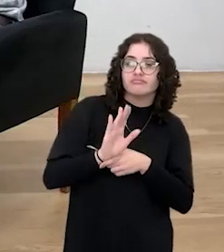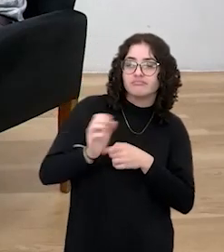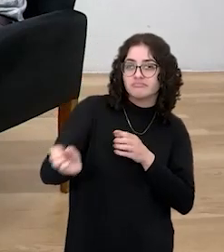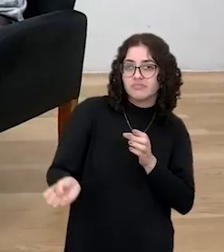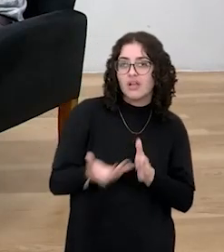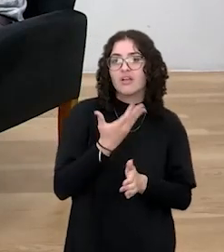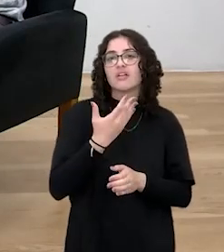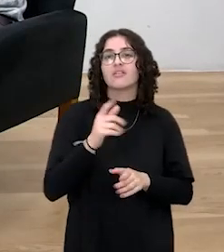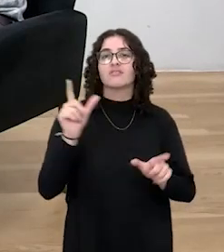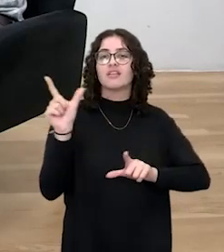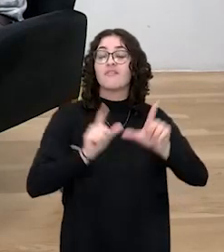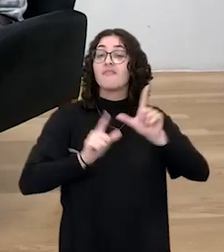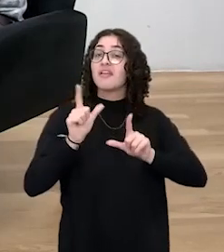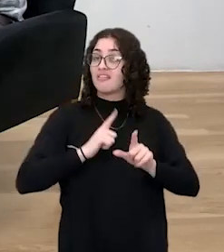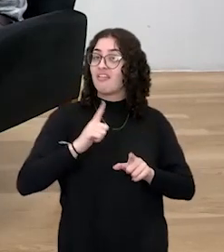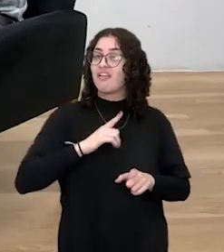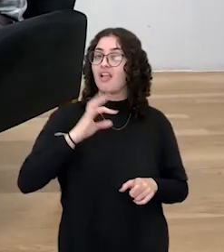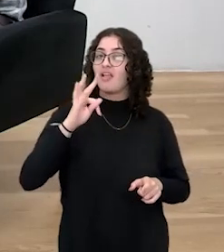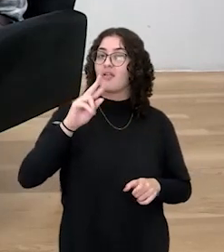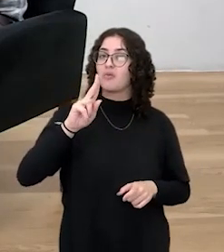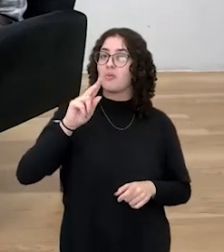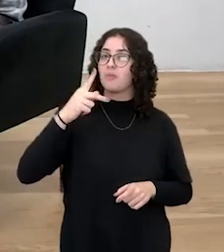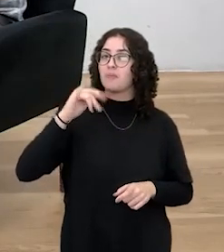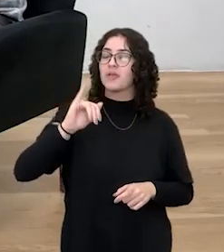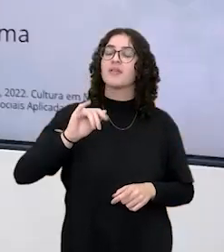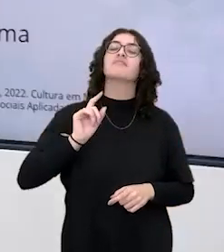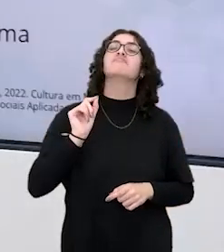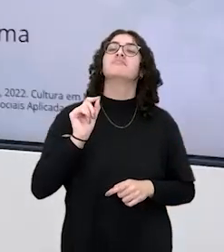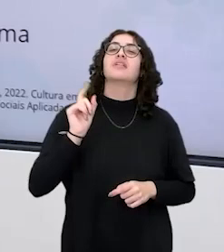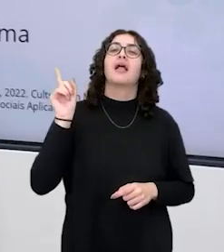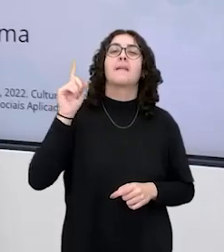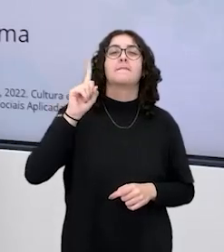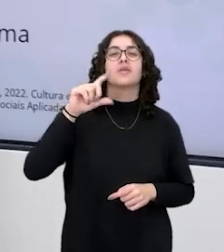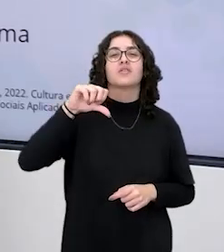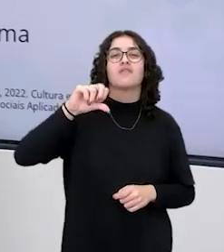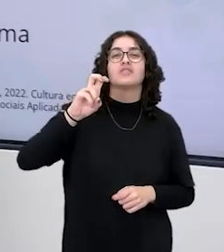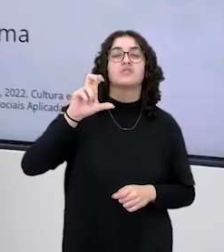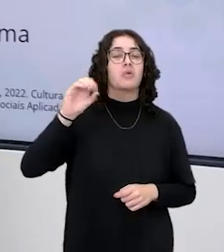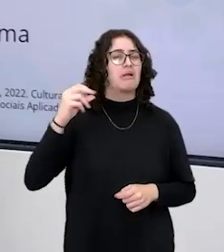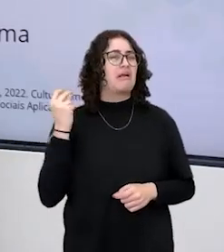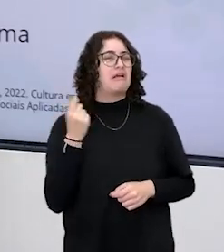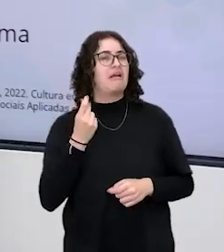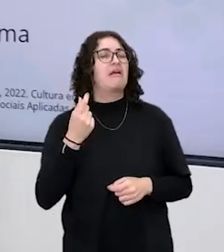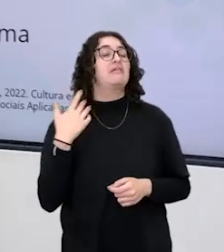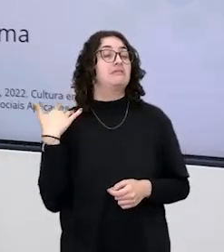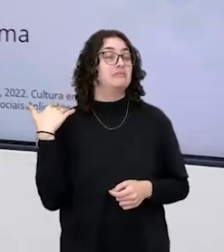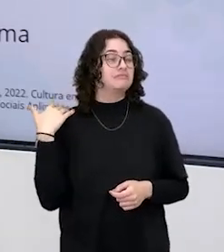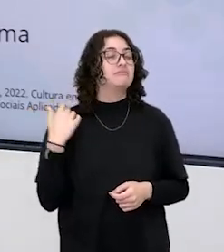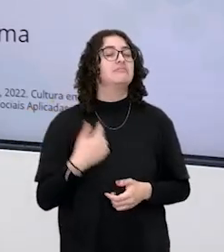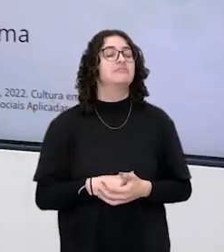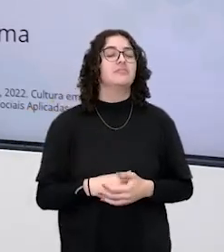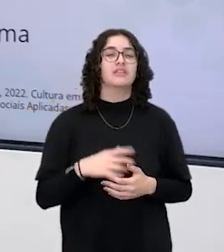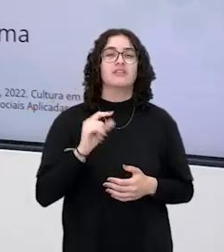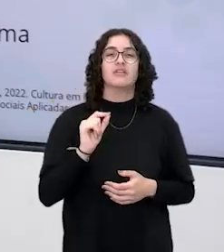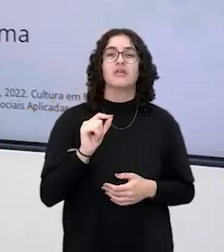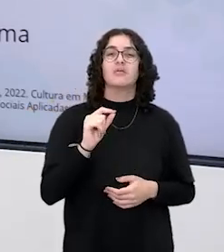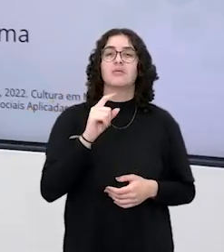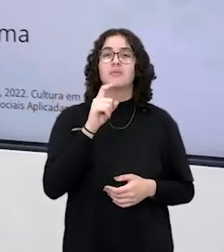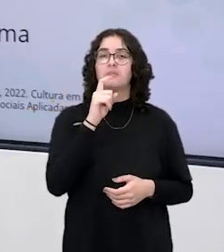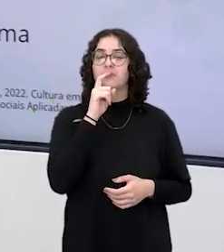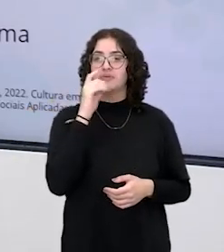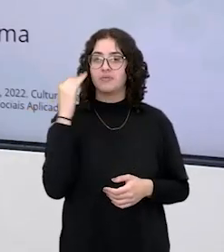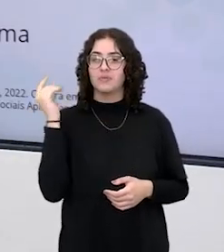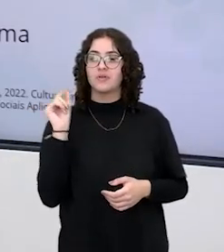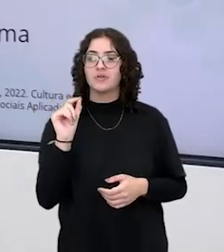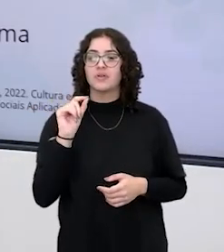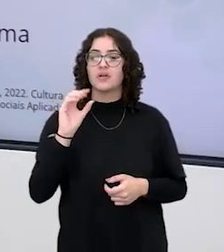Tupi, em 1950, né? Já tem um certo tempo aí. E se eu tivesse que falar ator, eu falaria